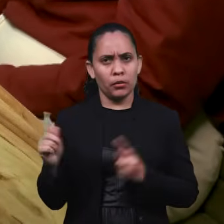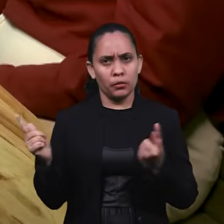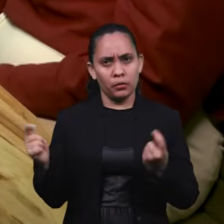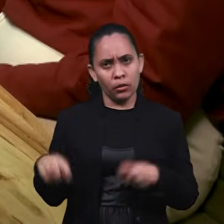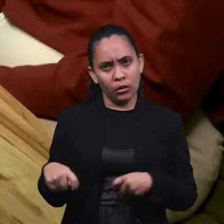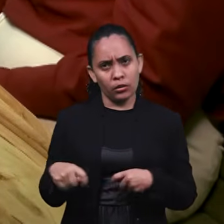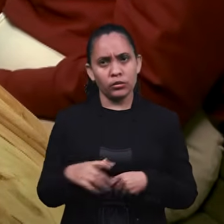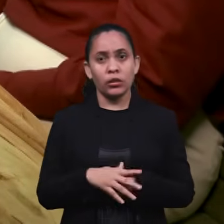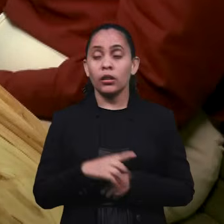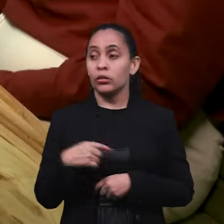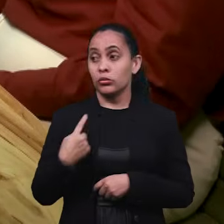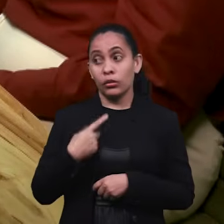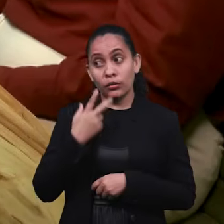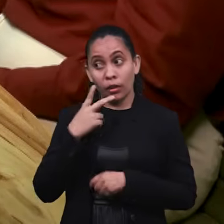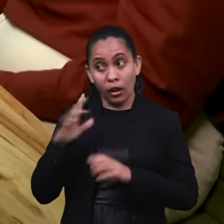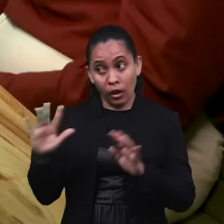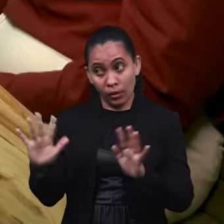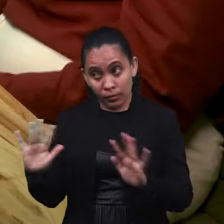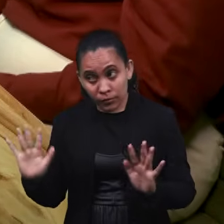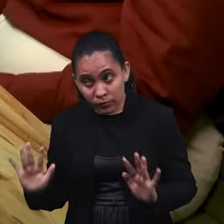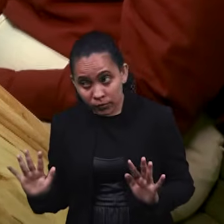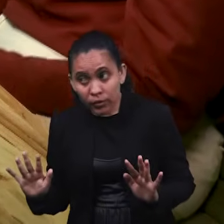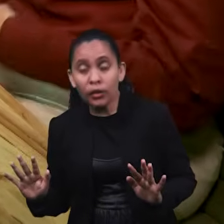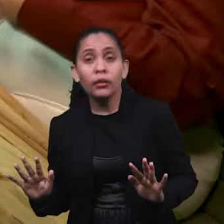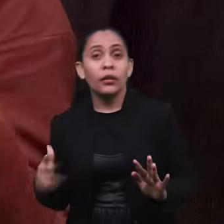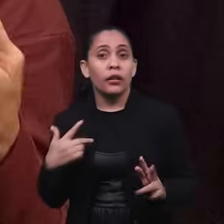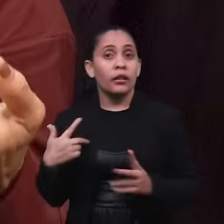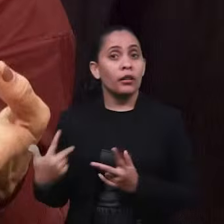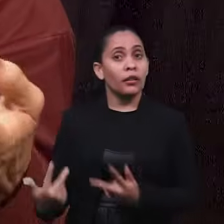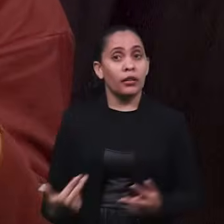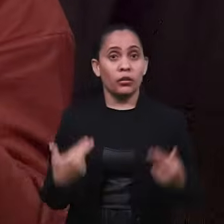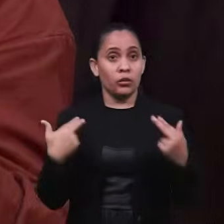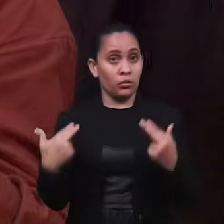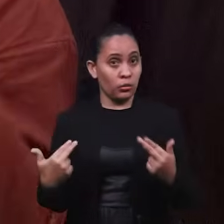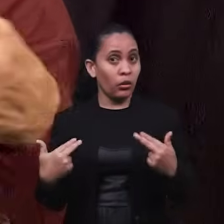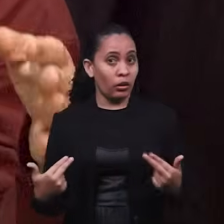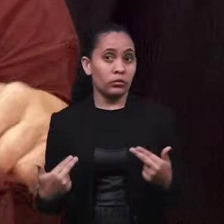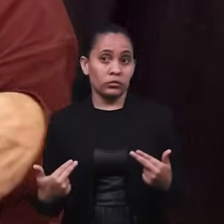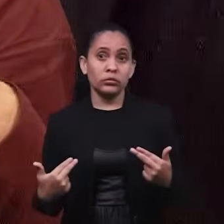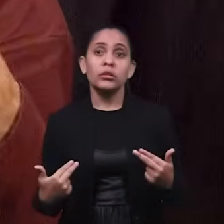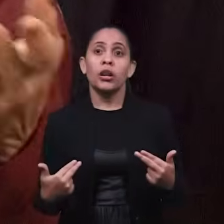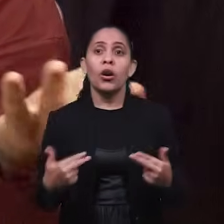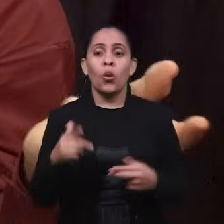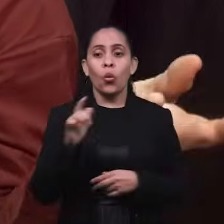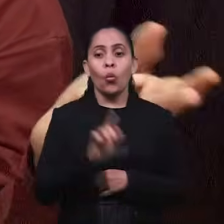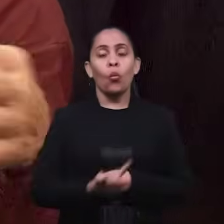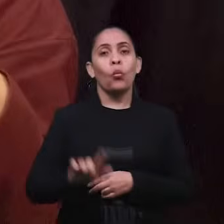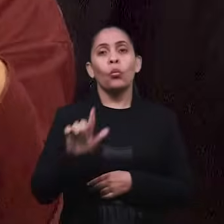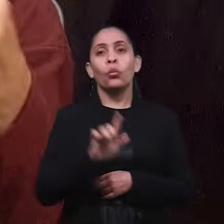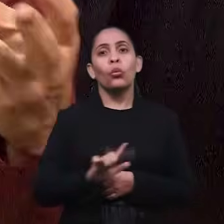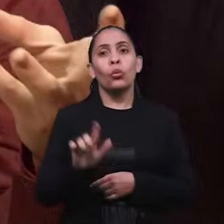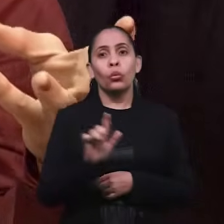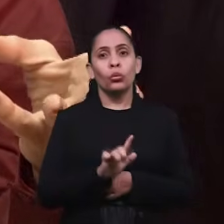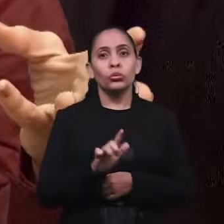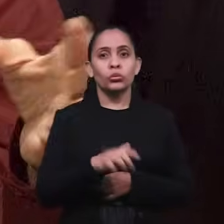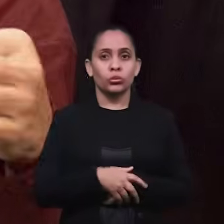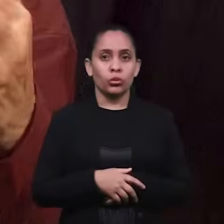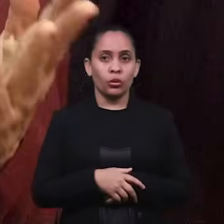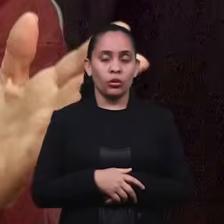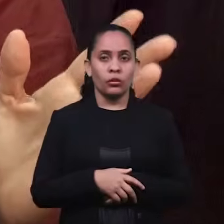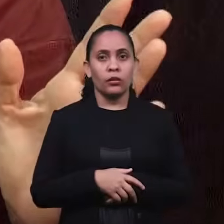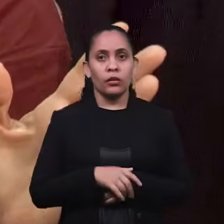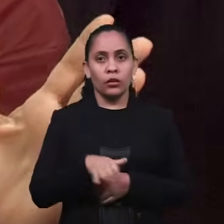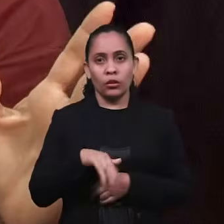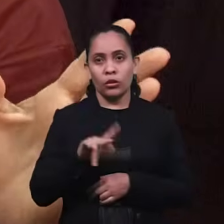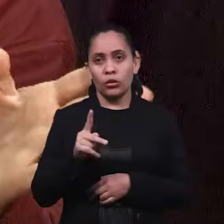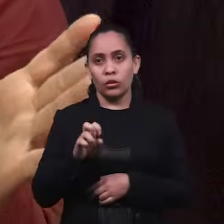Olha... Não é indicado porque é um probiótico. É a mesma coisa que você for consumir aí 1 litro de kefir, de um iogurte